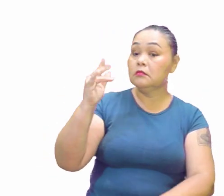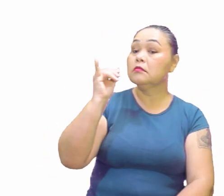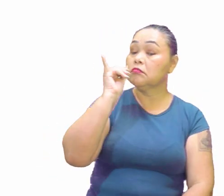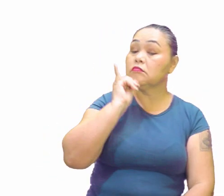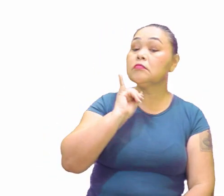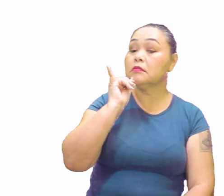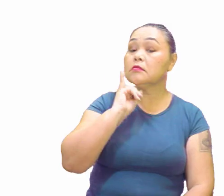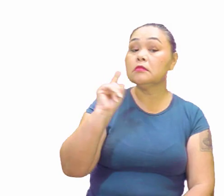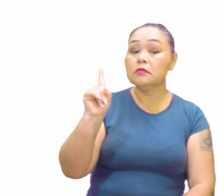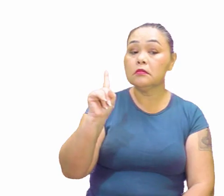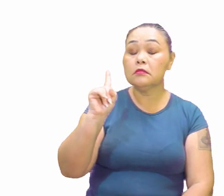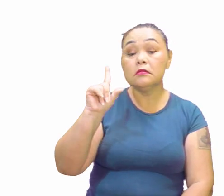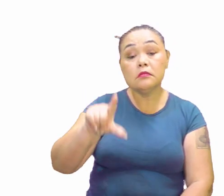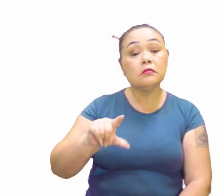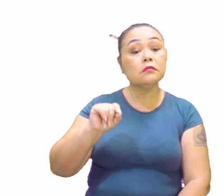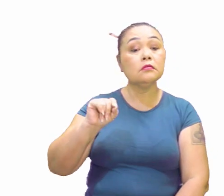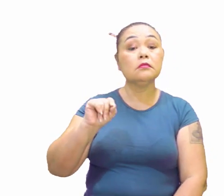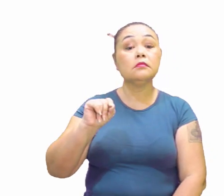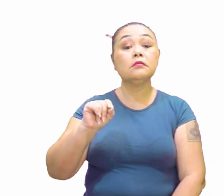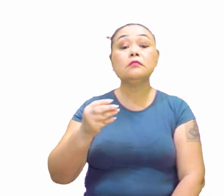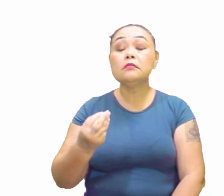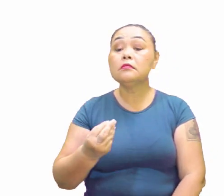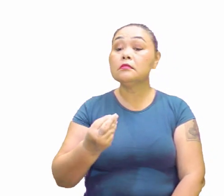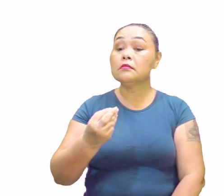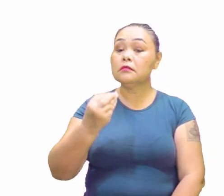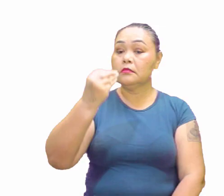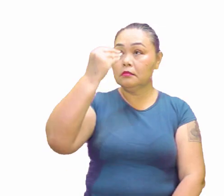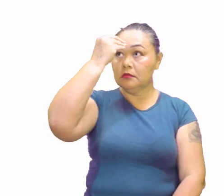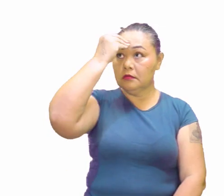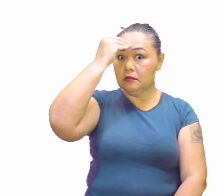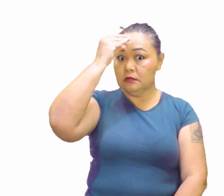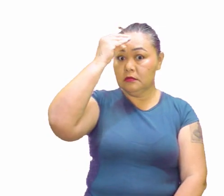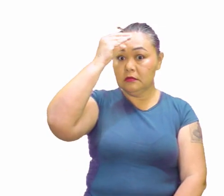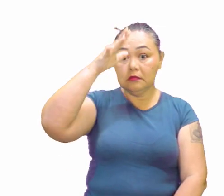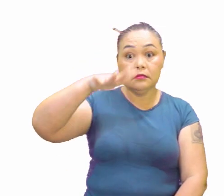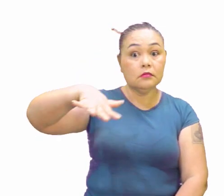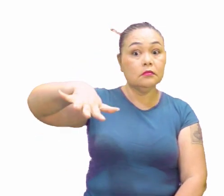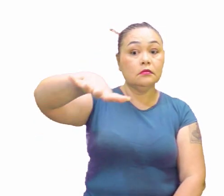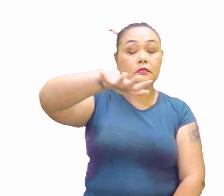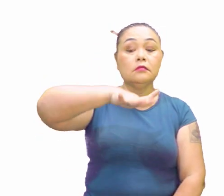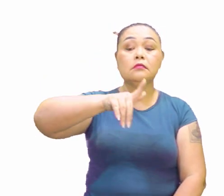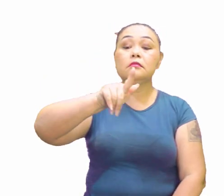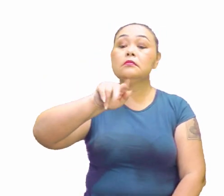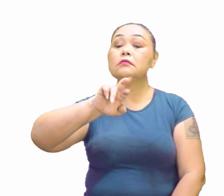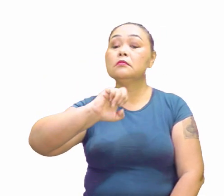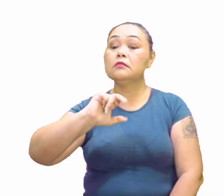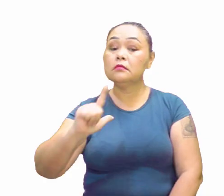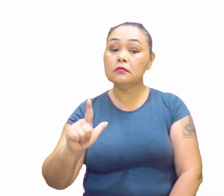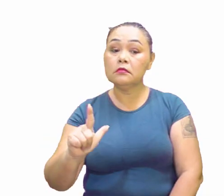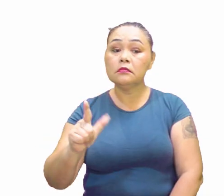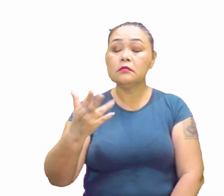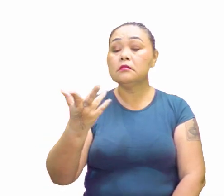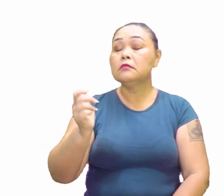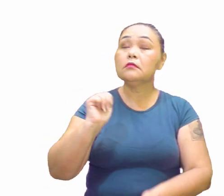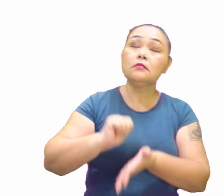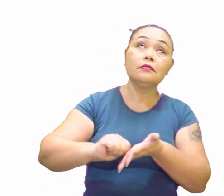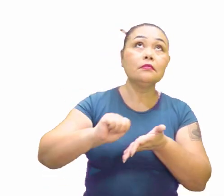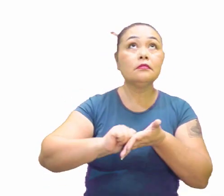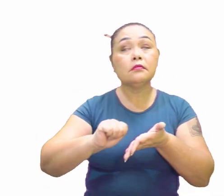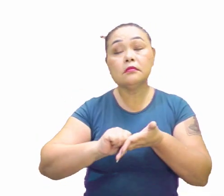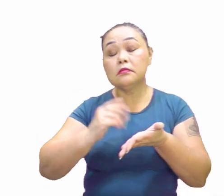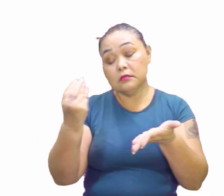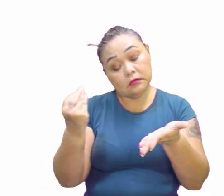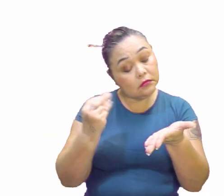exemplo deve ser preferencialmente de conhecimento geral. E aí você vê, você escreve,